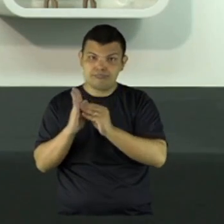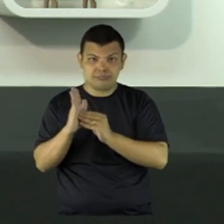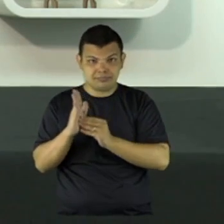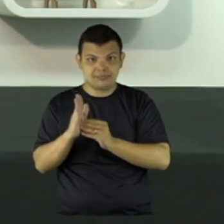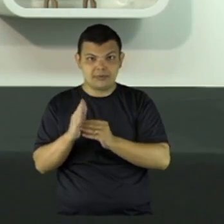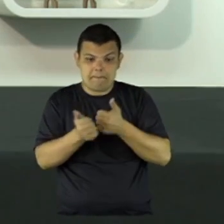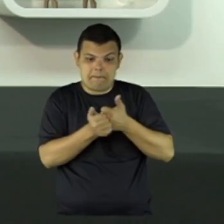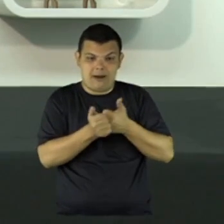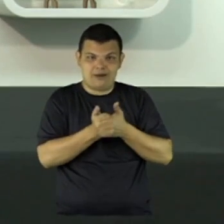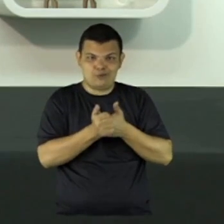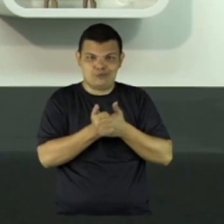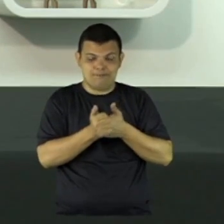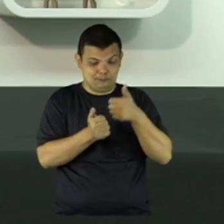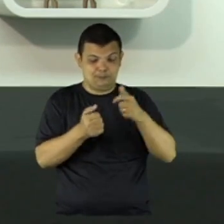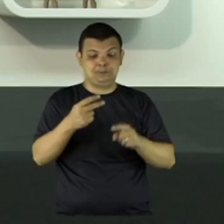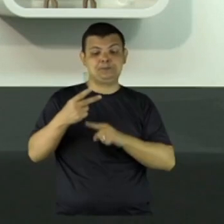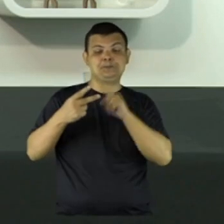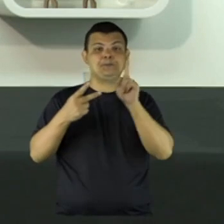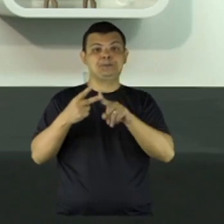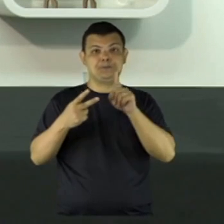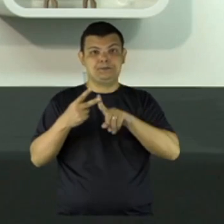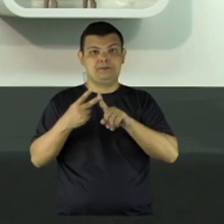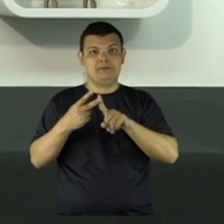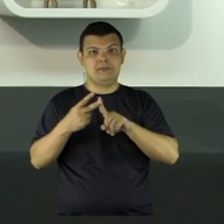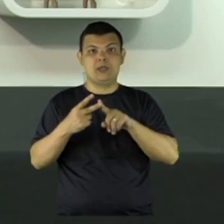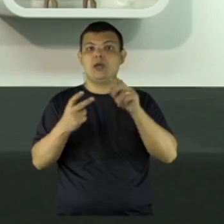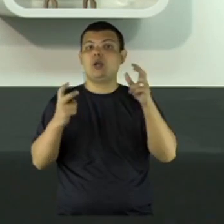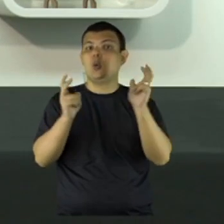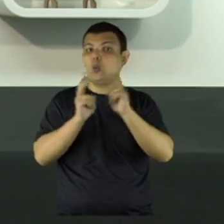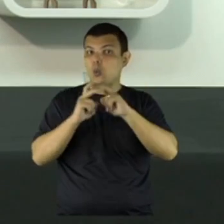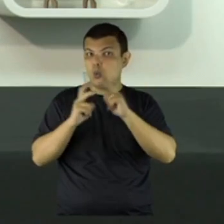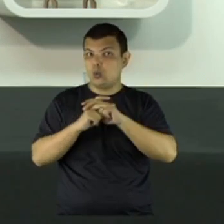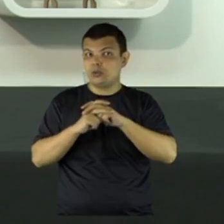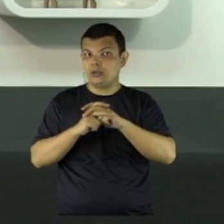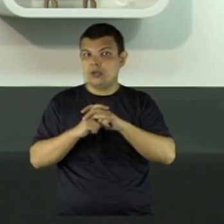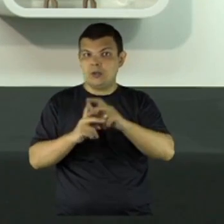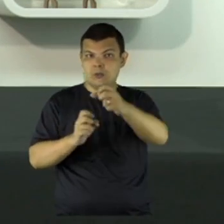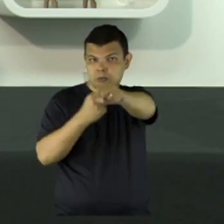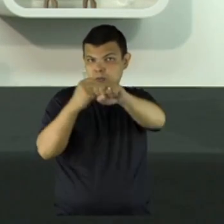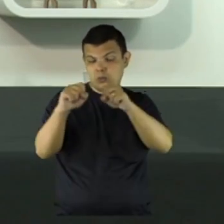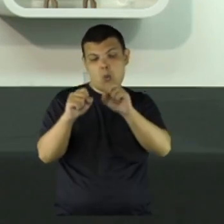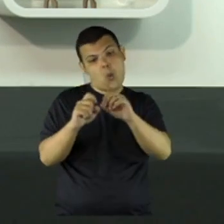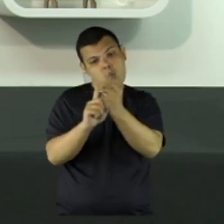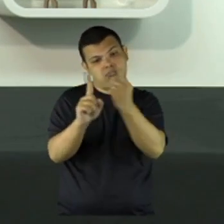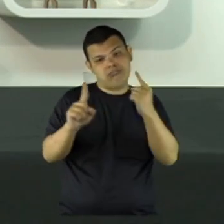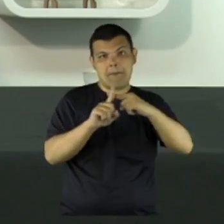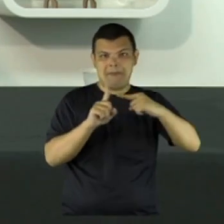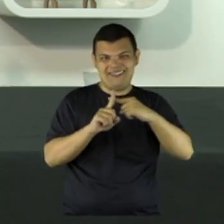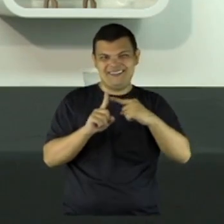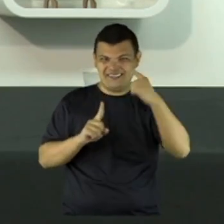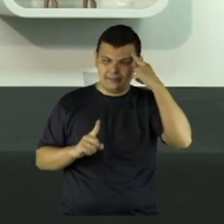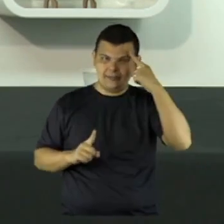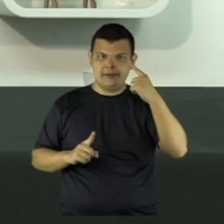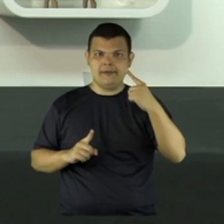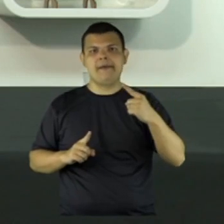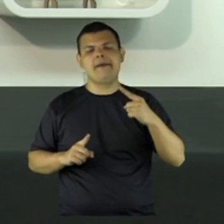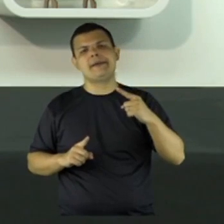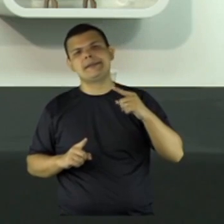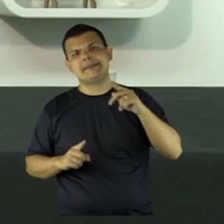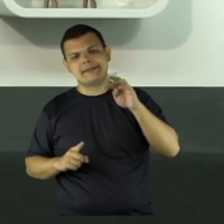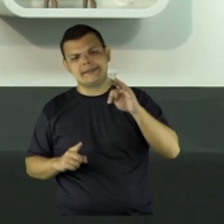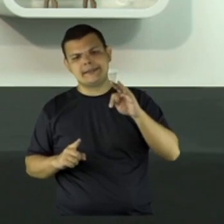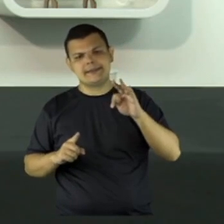distância. Lutas com golpes ou lutas de média distância. Taekwondo, boxe,